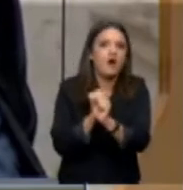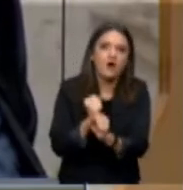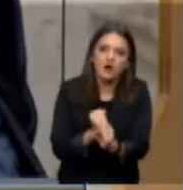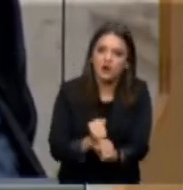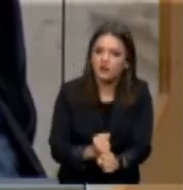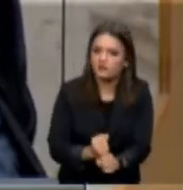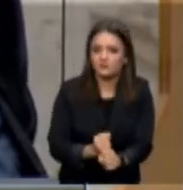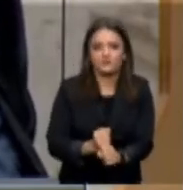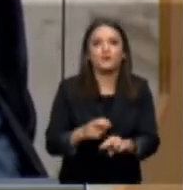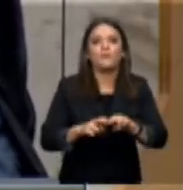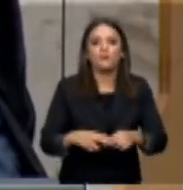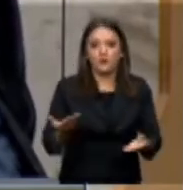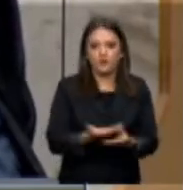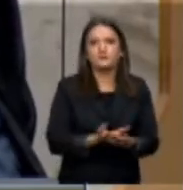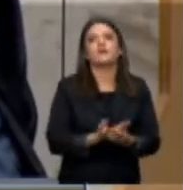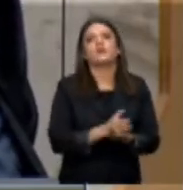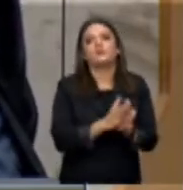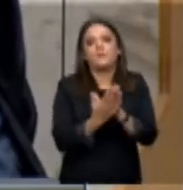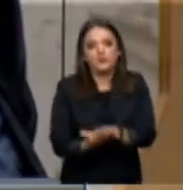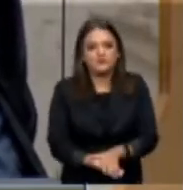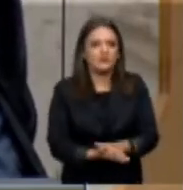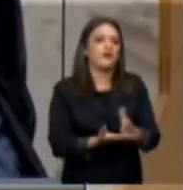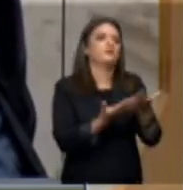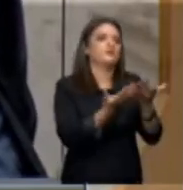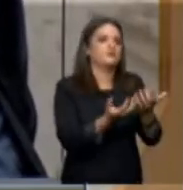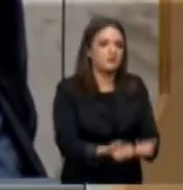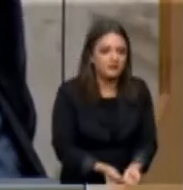natural demora do processo de conhecimento,